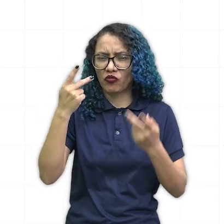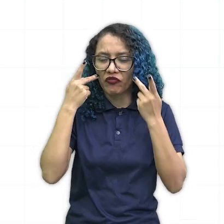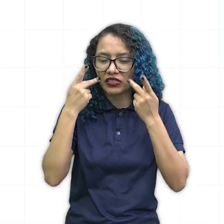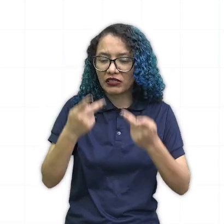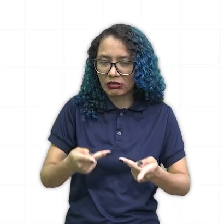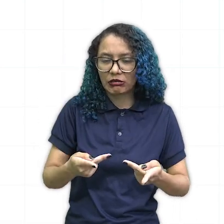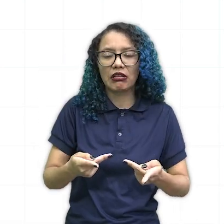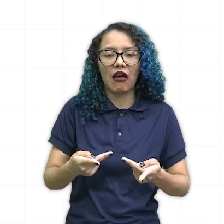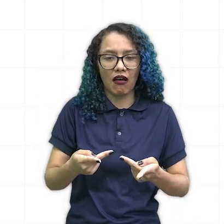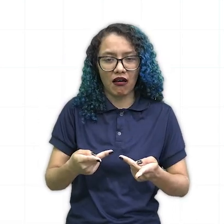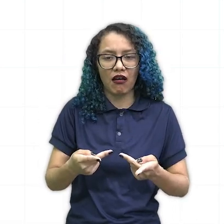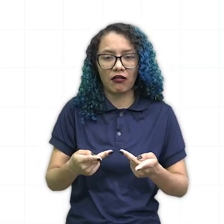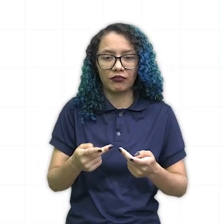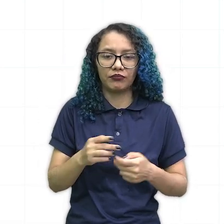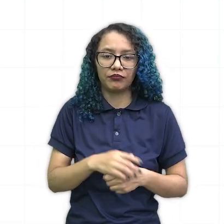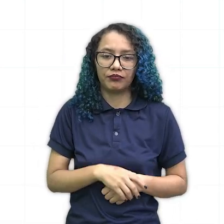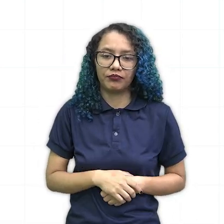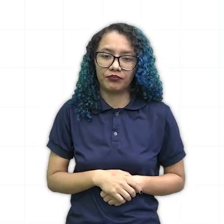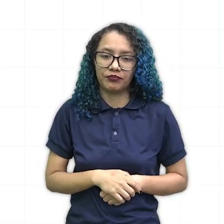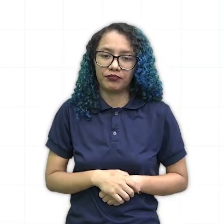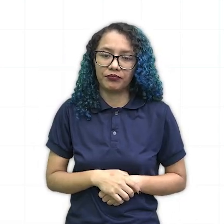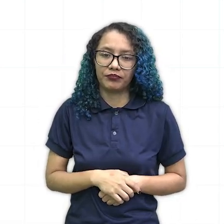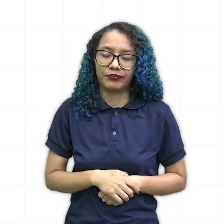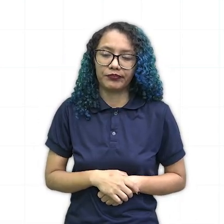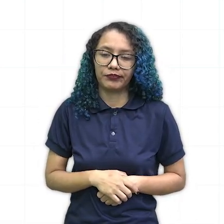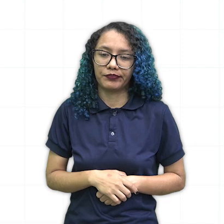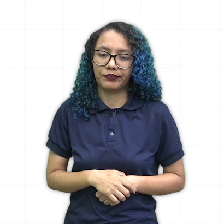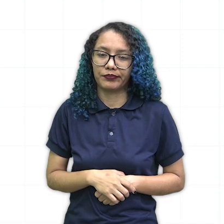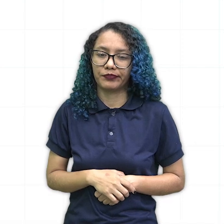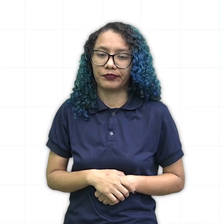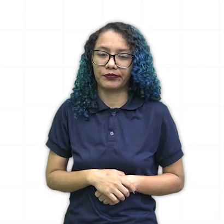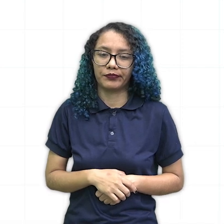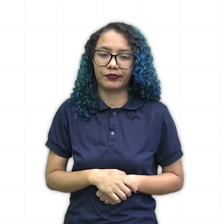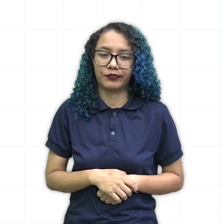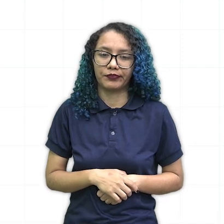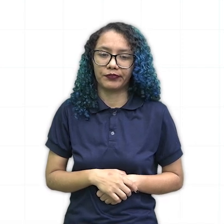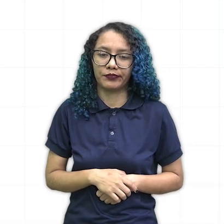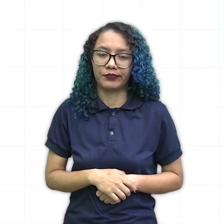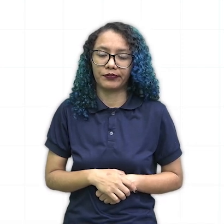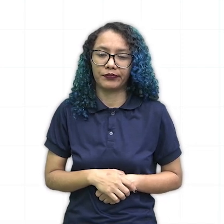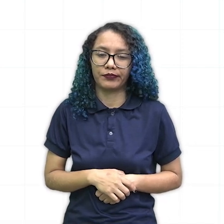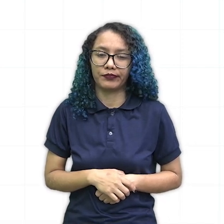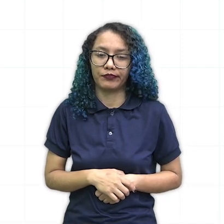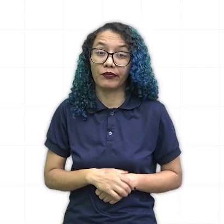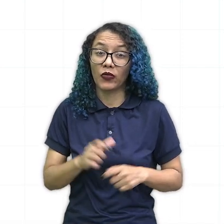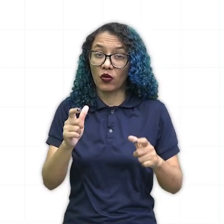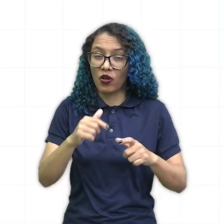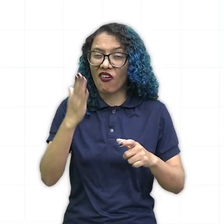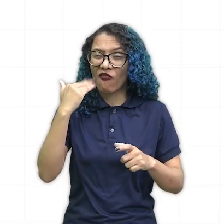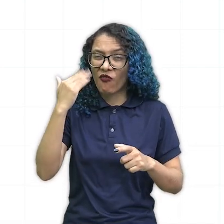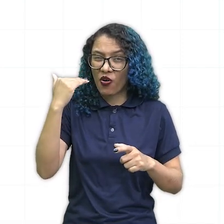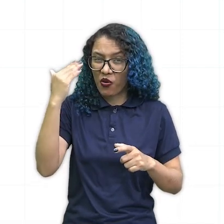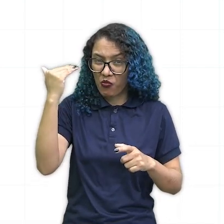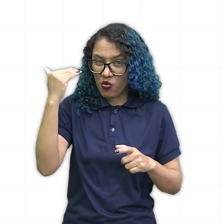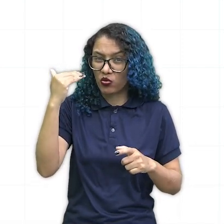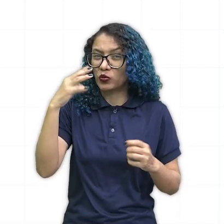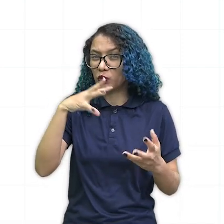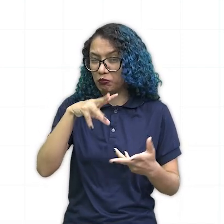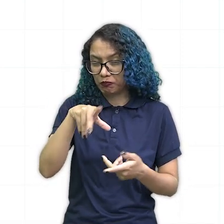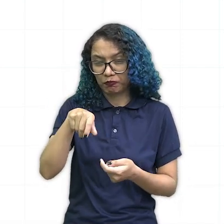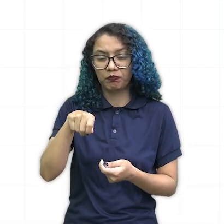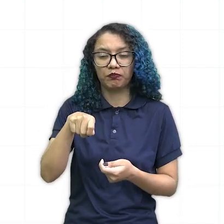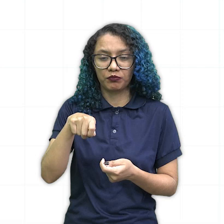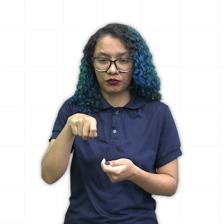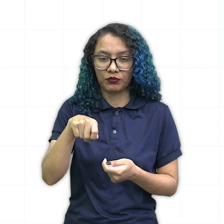One of landmarks in the world. Olha só, é um dos mais famosos do mundo. Então,